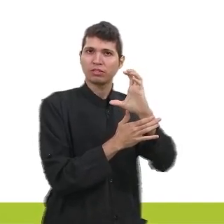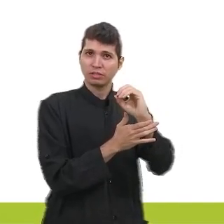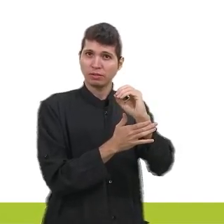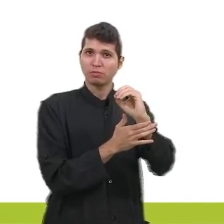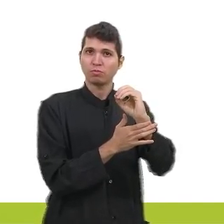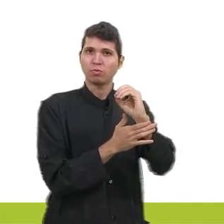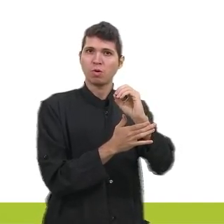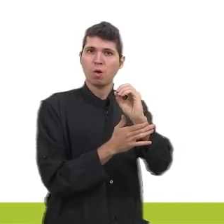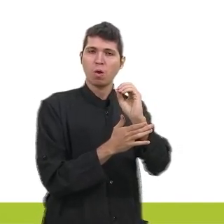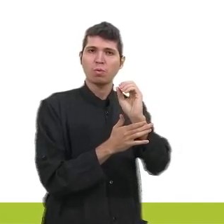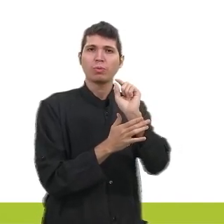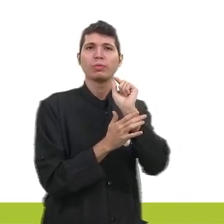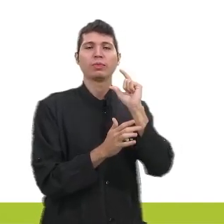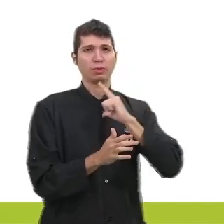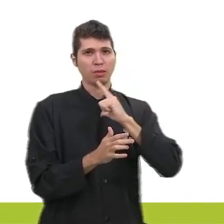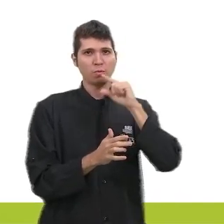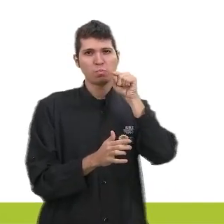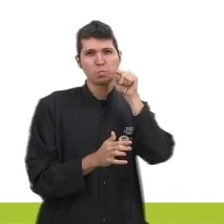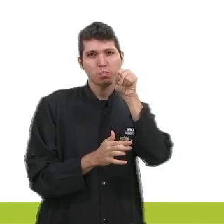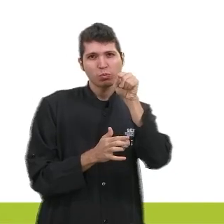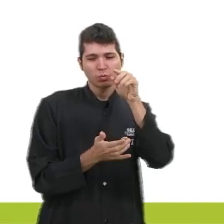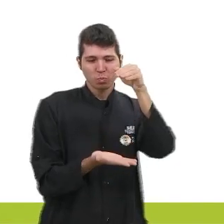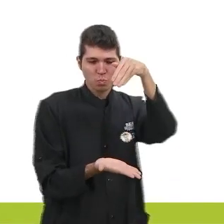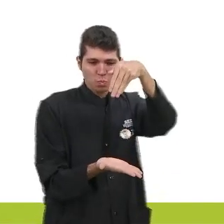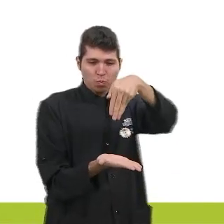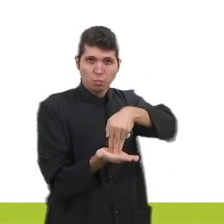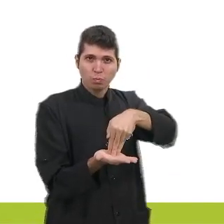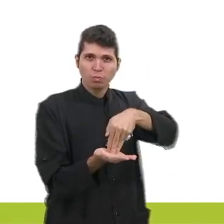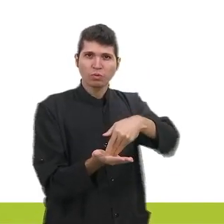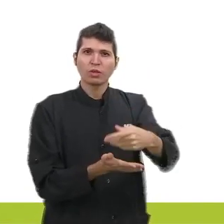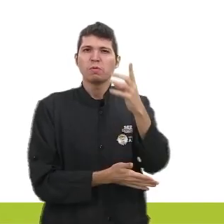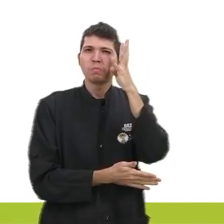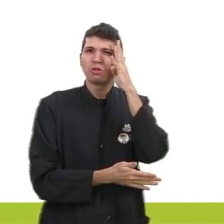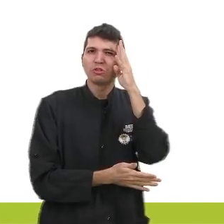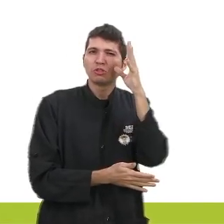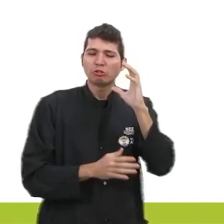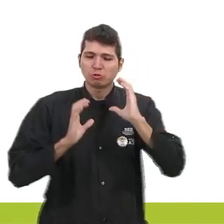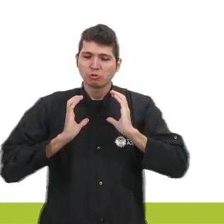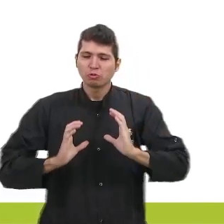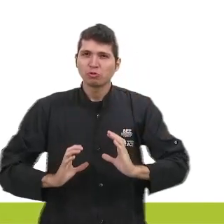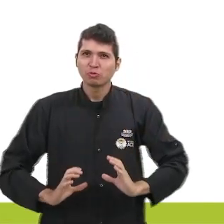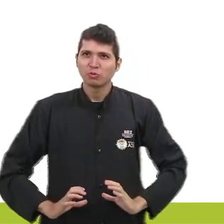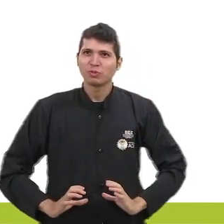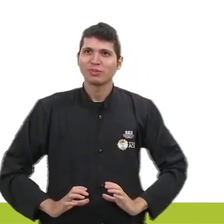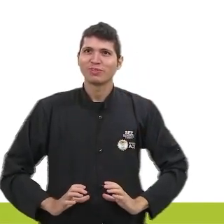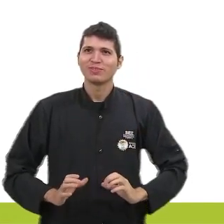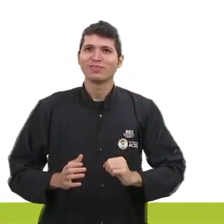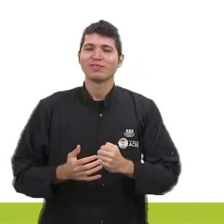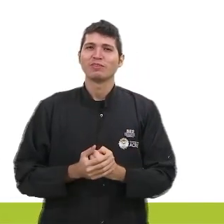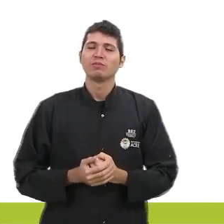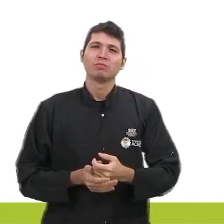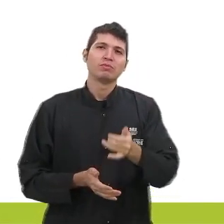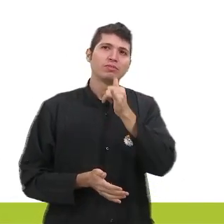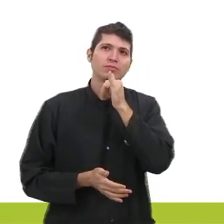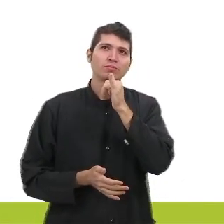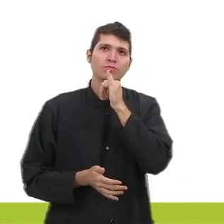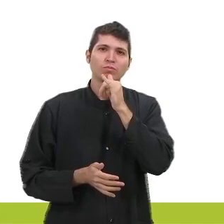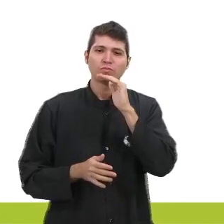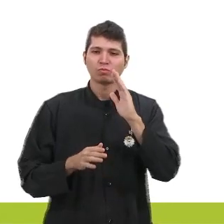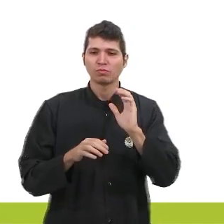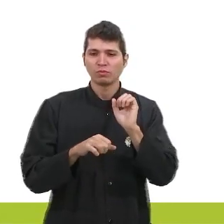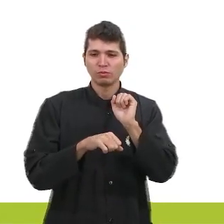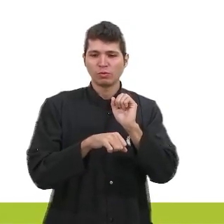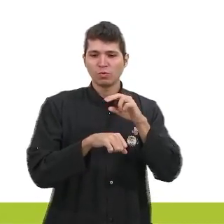de mínimo. Como assim, professor? Imagina aqui, ó, que um cidadão, né? Ver se eu consigo fazer esse desenho aqui. Um cidadão pula numa